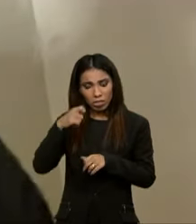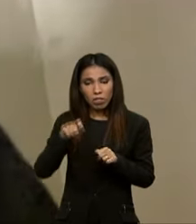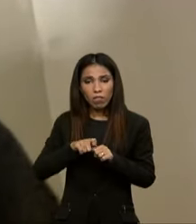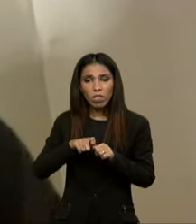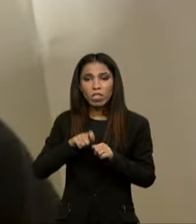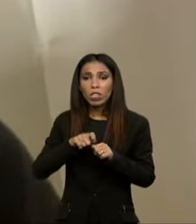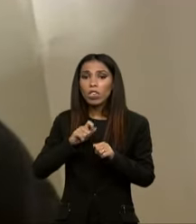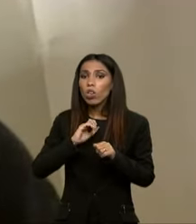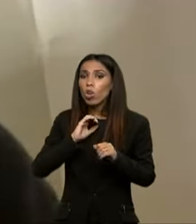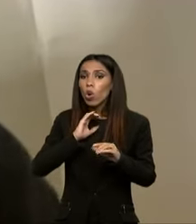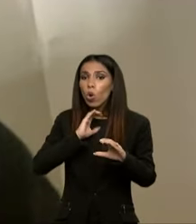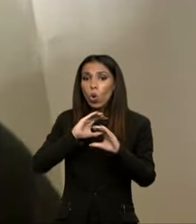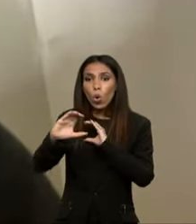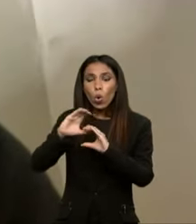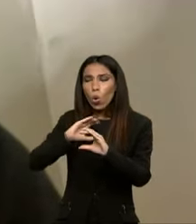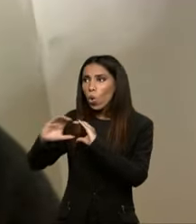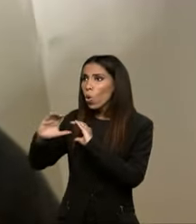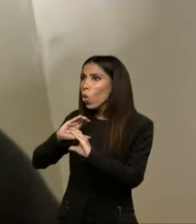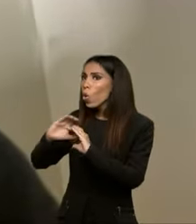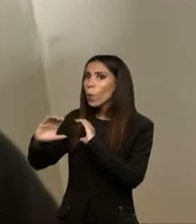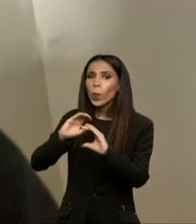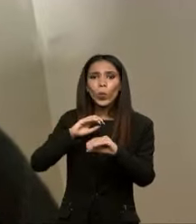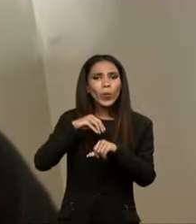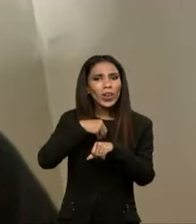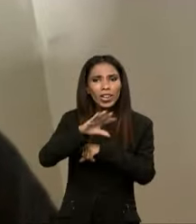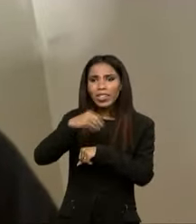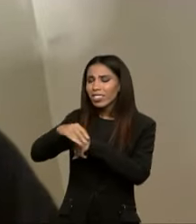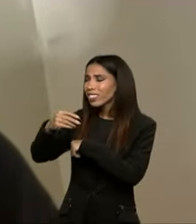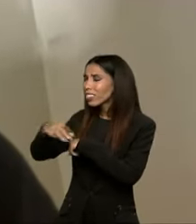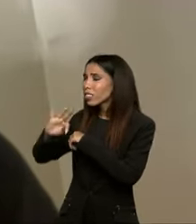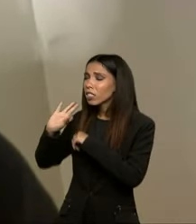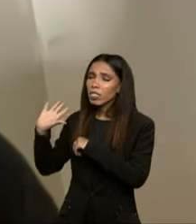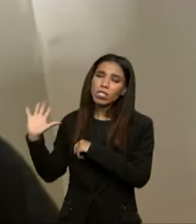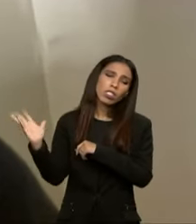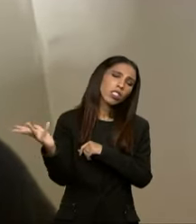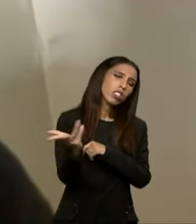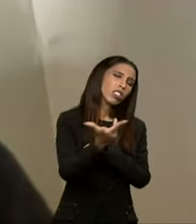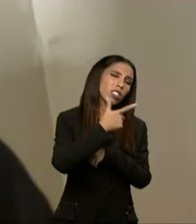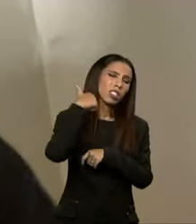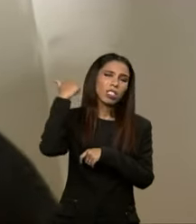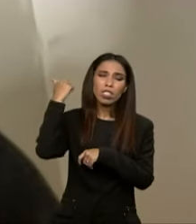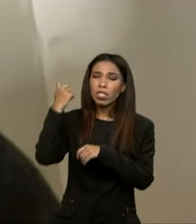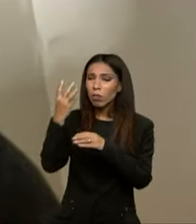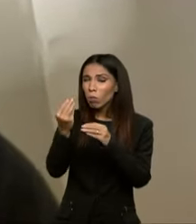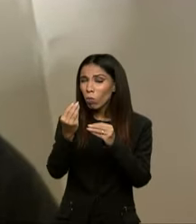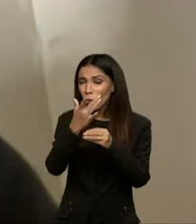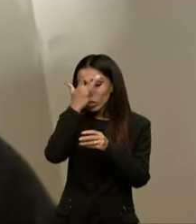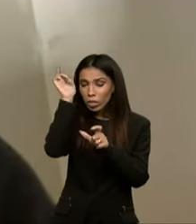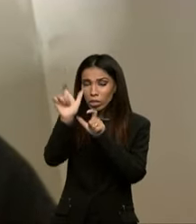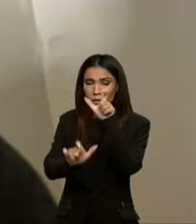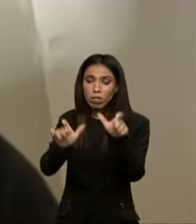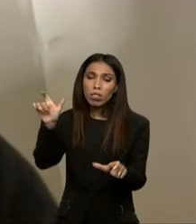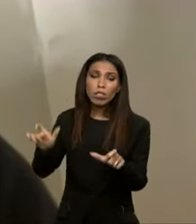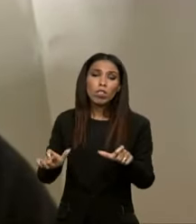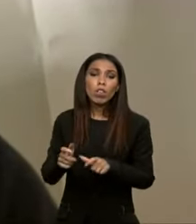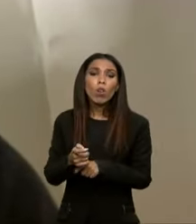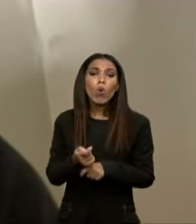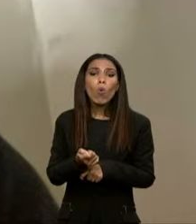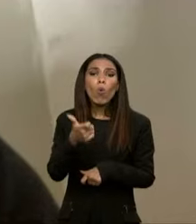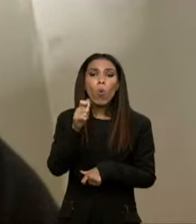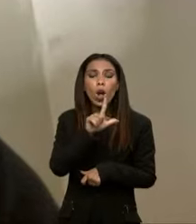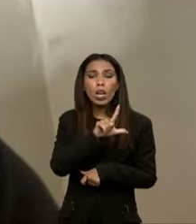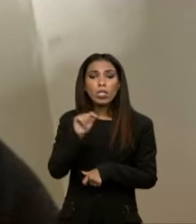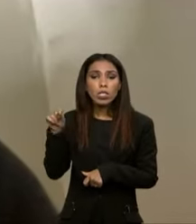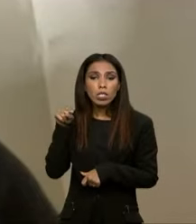a tantas e tantas e tantas e tantas pessoas, mobiliza tanta gente. A gente está chegando quase numa marca de 100